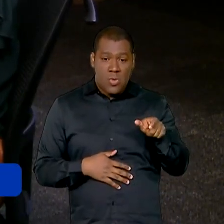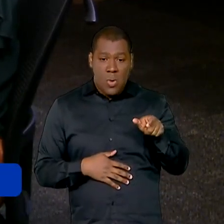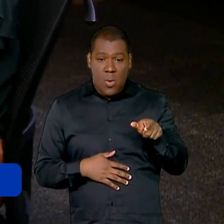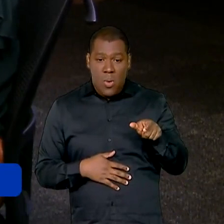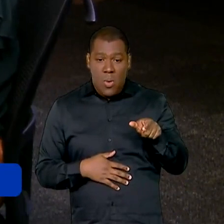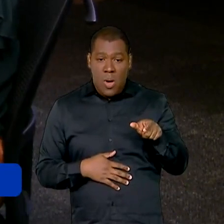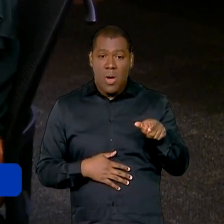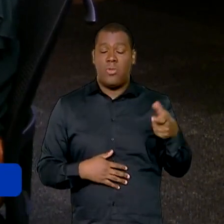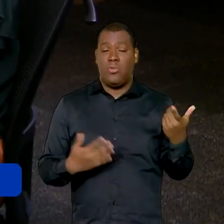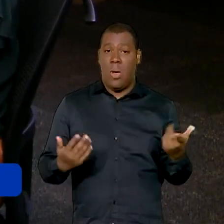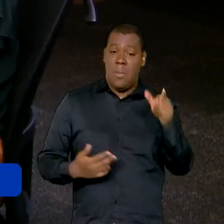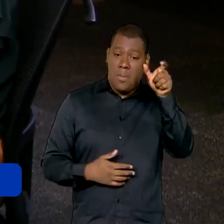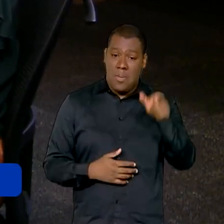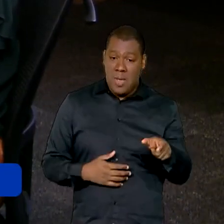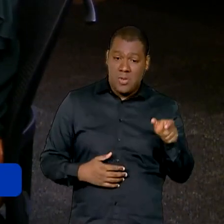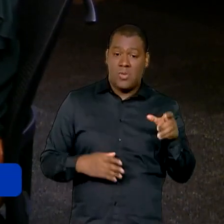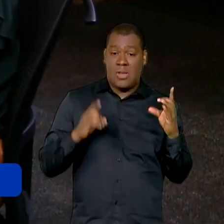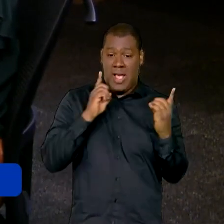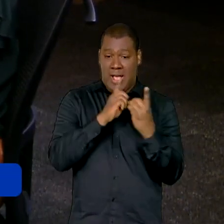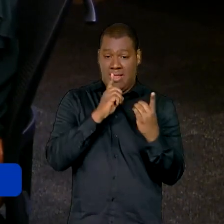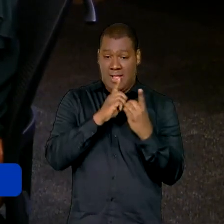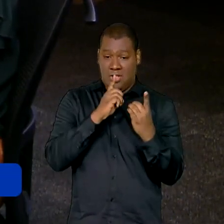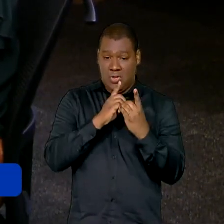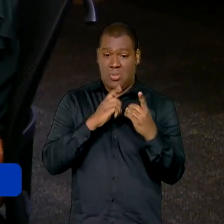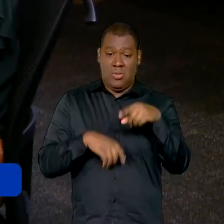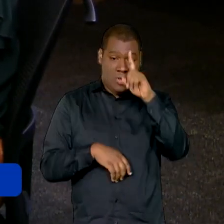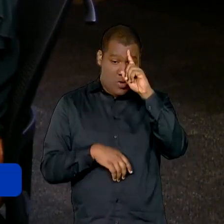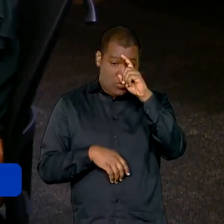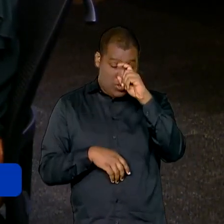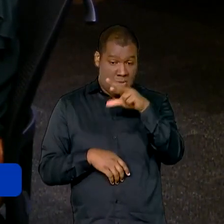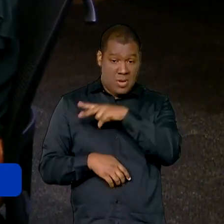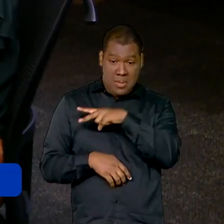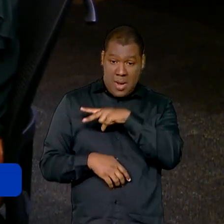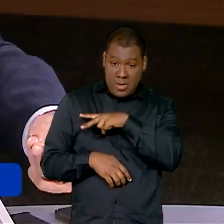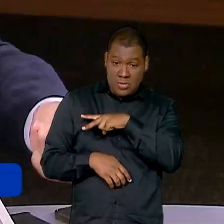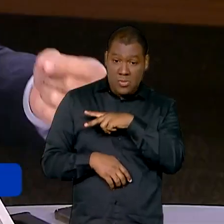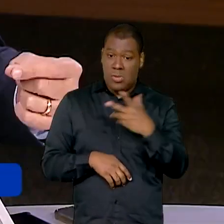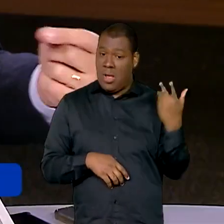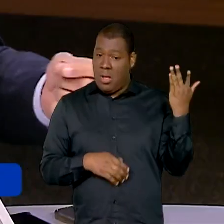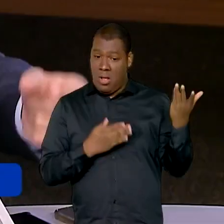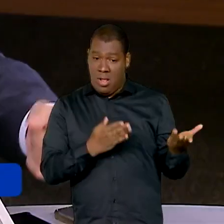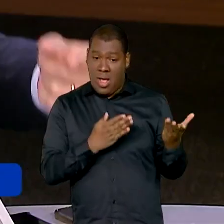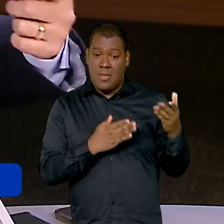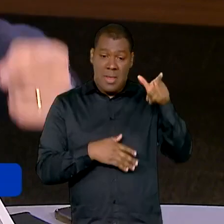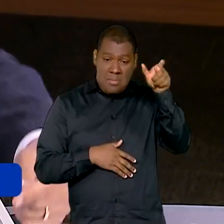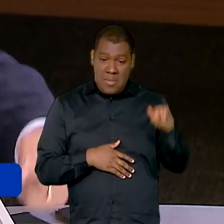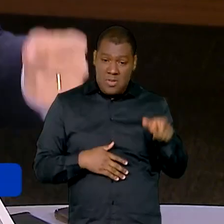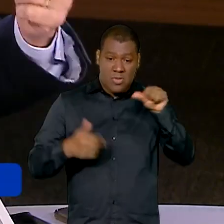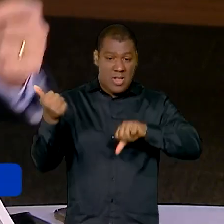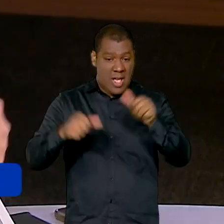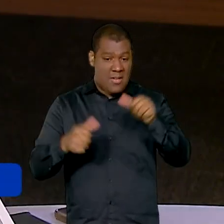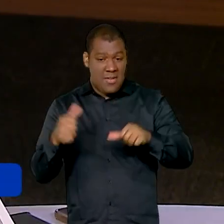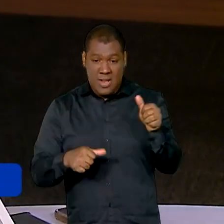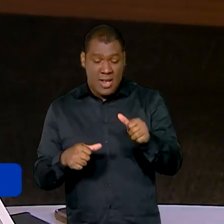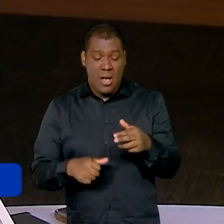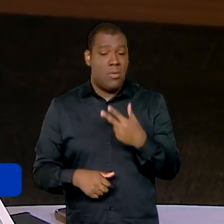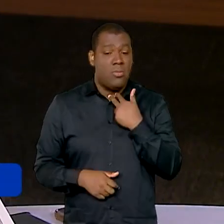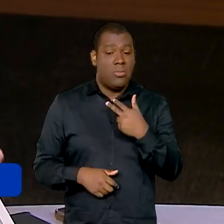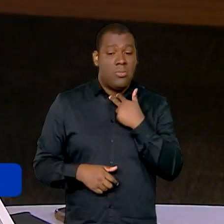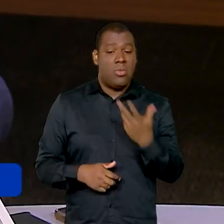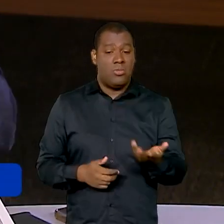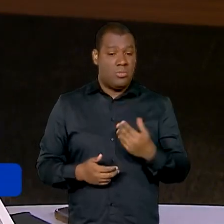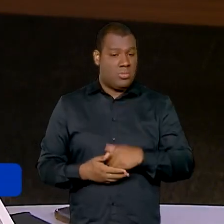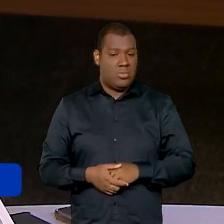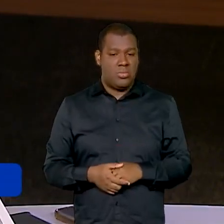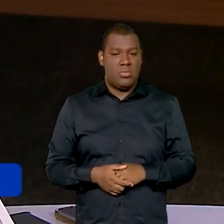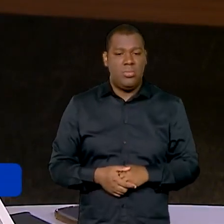algum parente seu já usou um hospital público aqui? Ou já usou uma maternidade pública, sim ou não? E depois perguntava qual a avaliação dela.